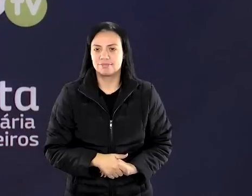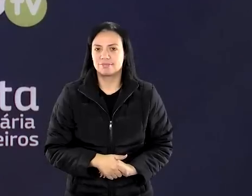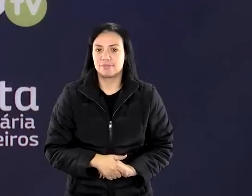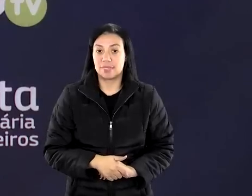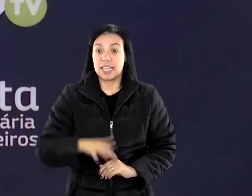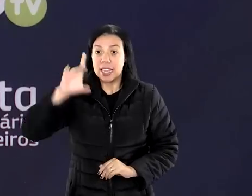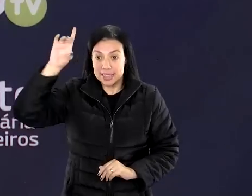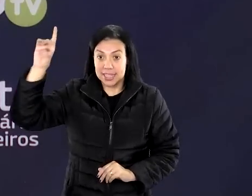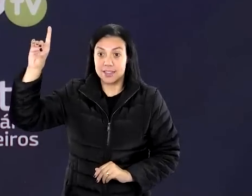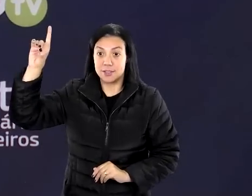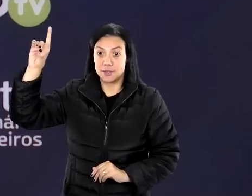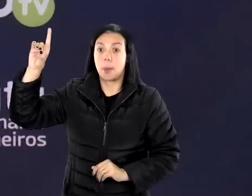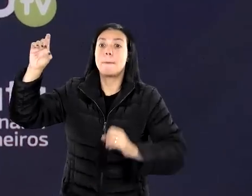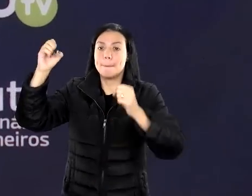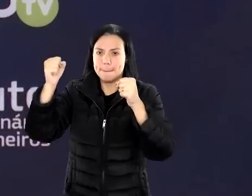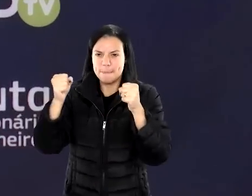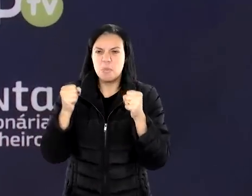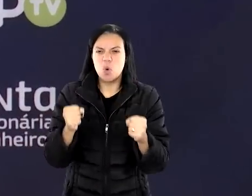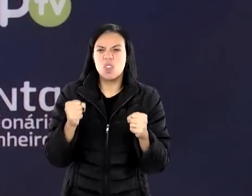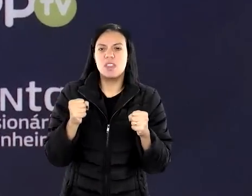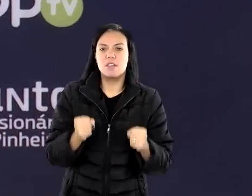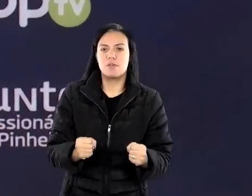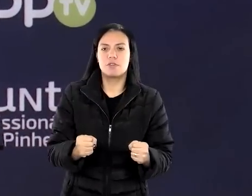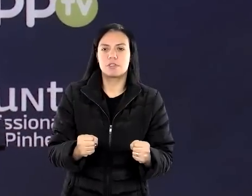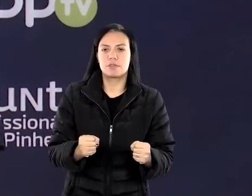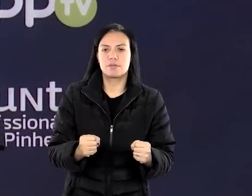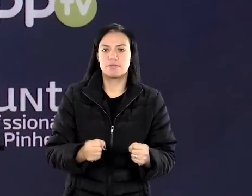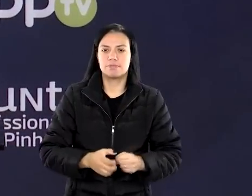Deus é poderoso